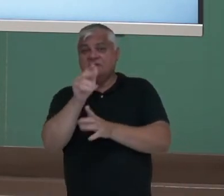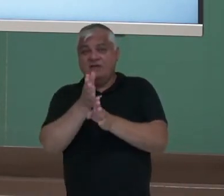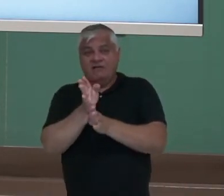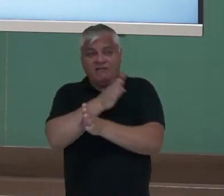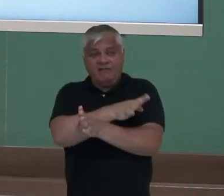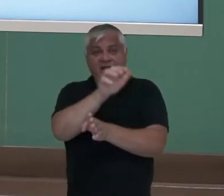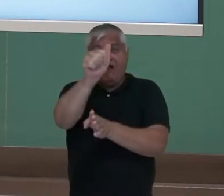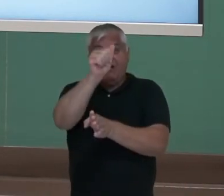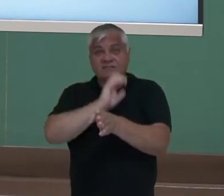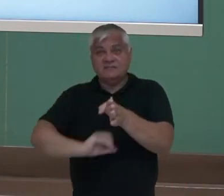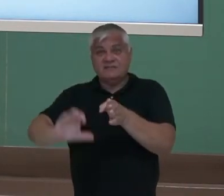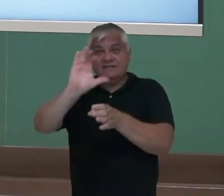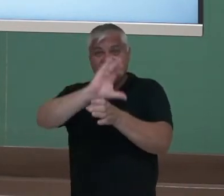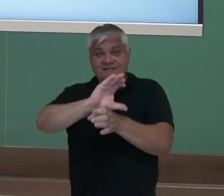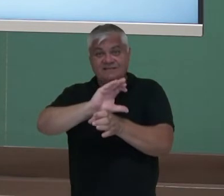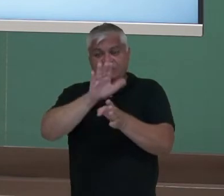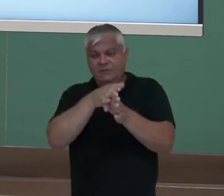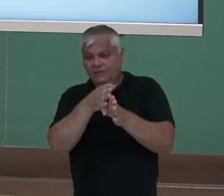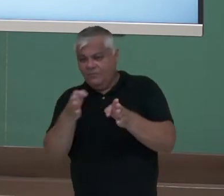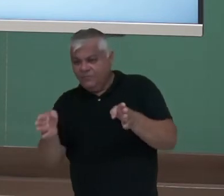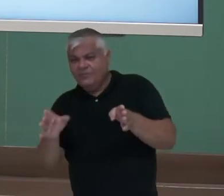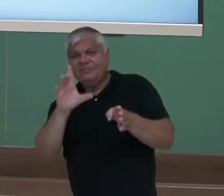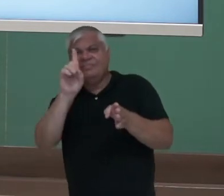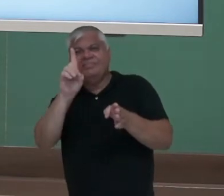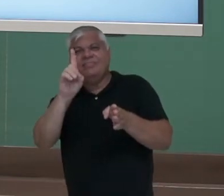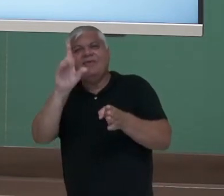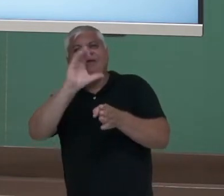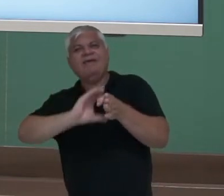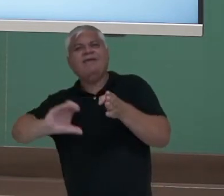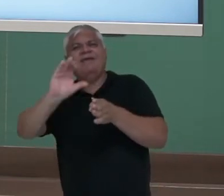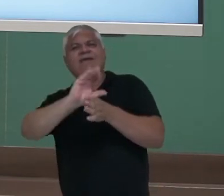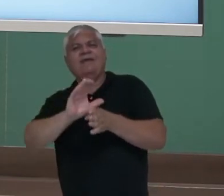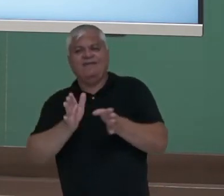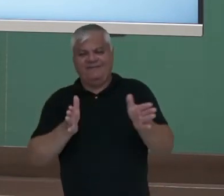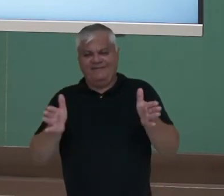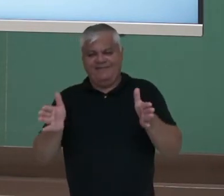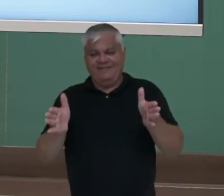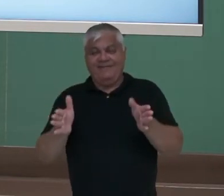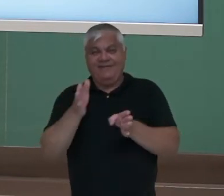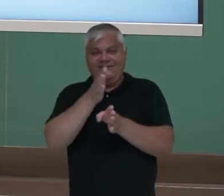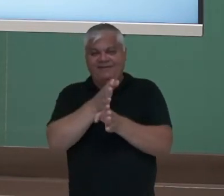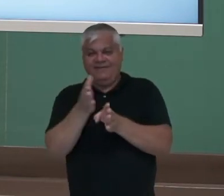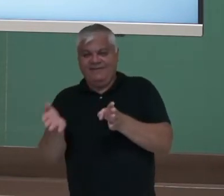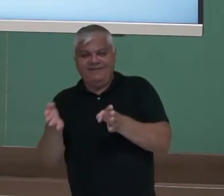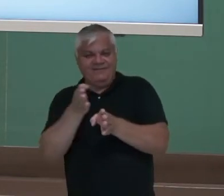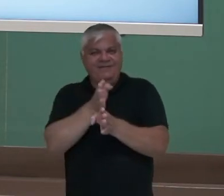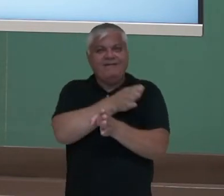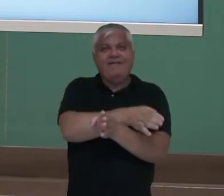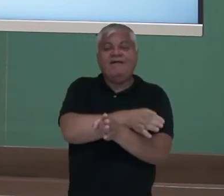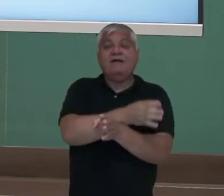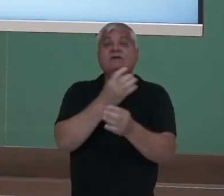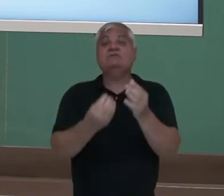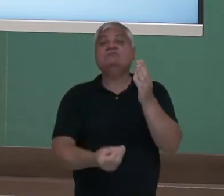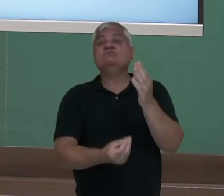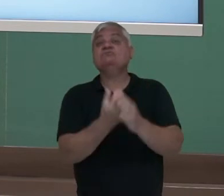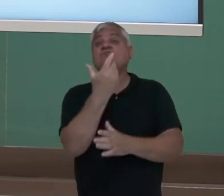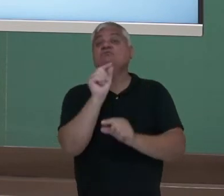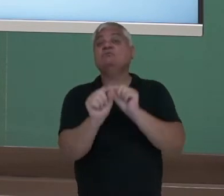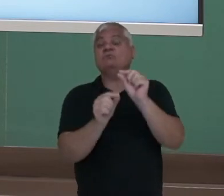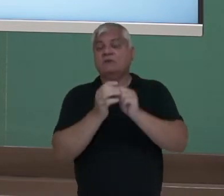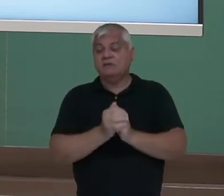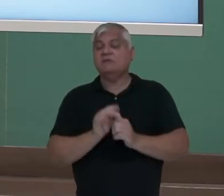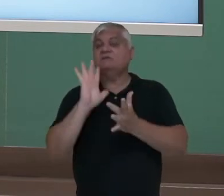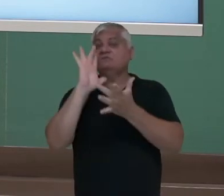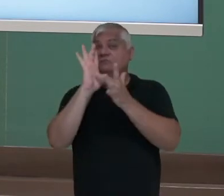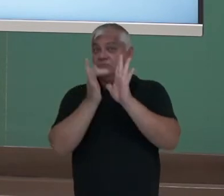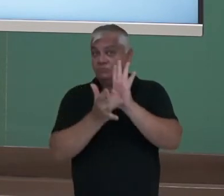ano de 476. Então, o cristianismo vai surgir no Império Romano, a figura de Jesus